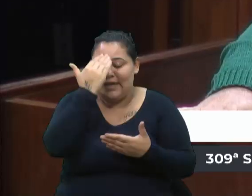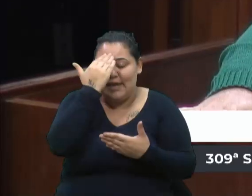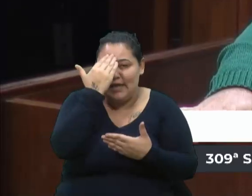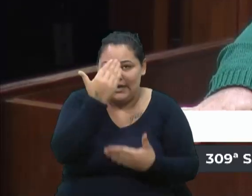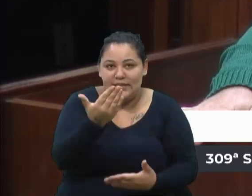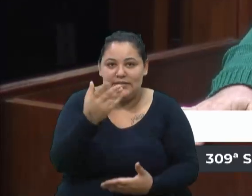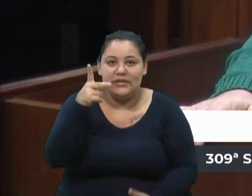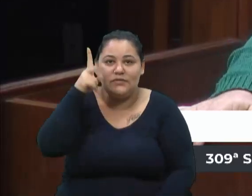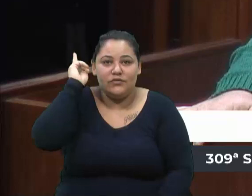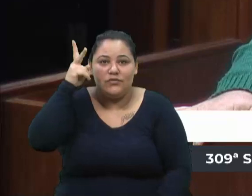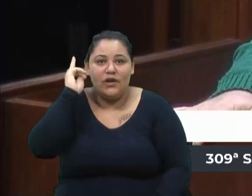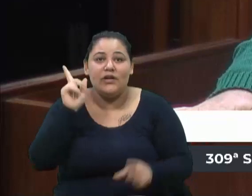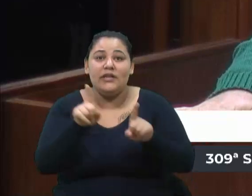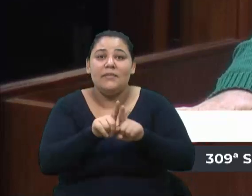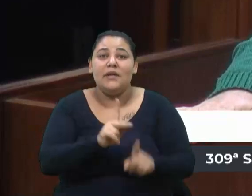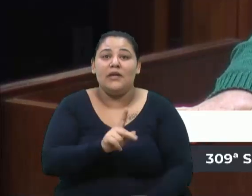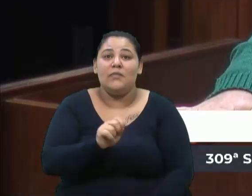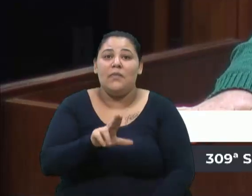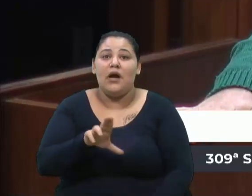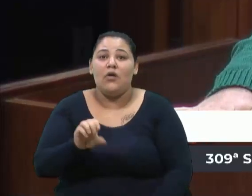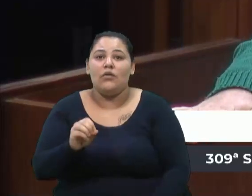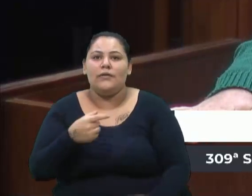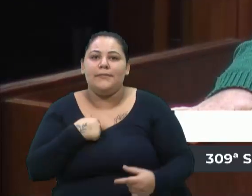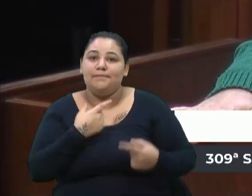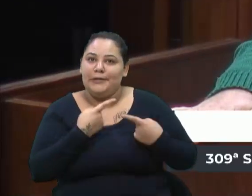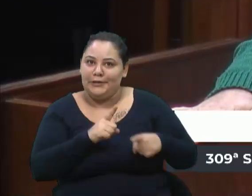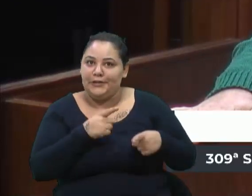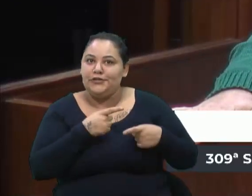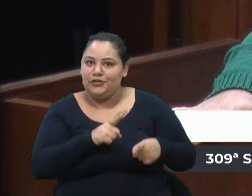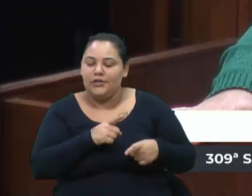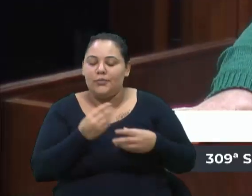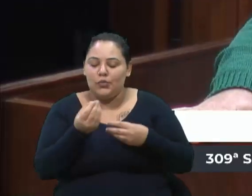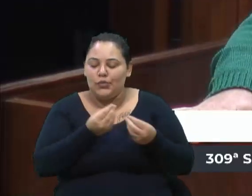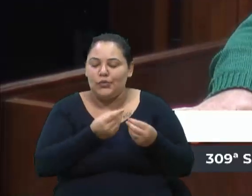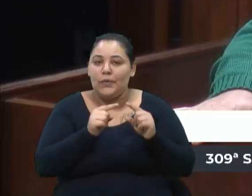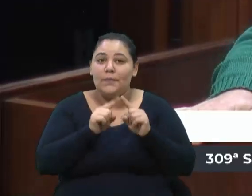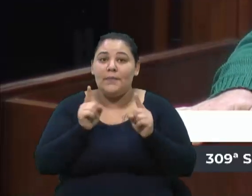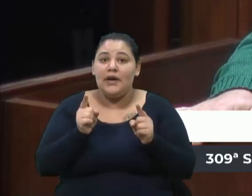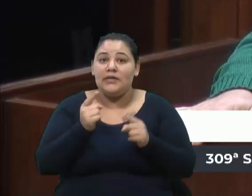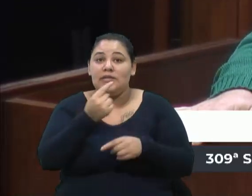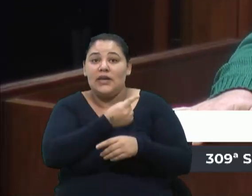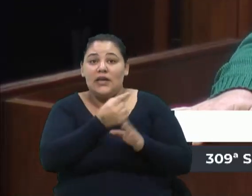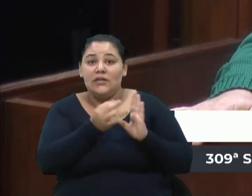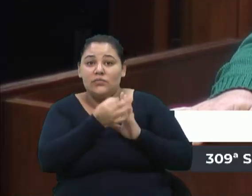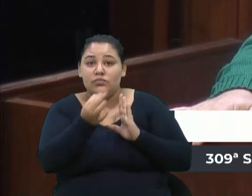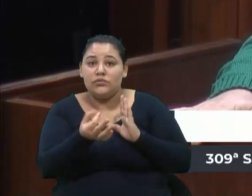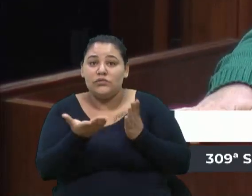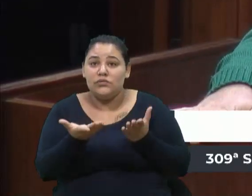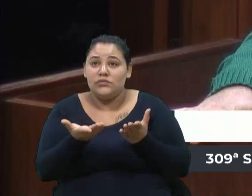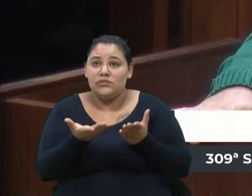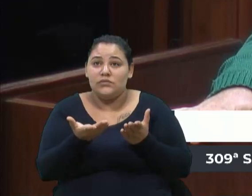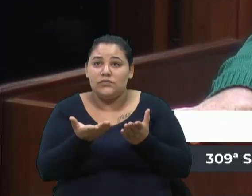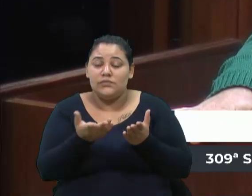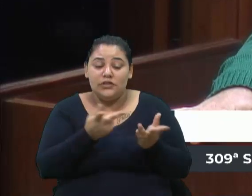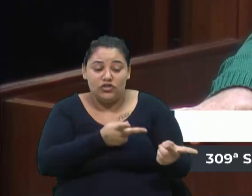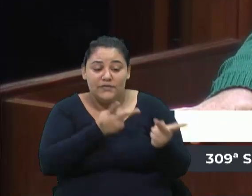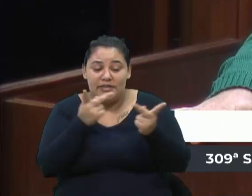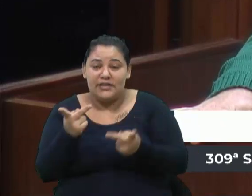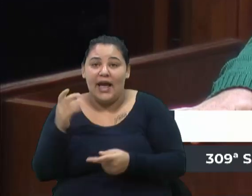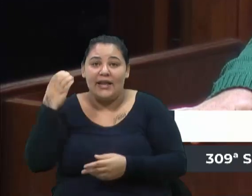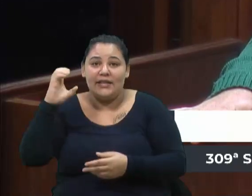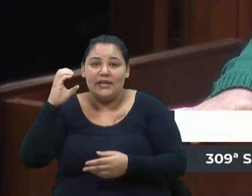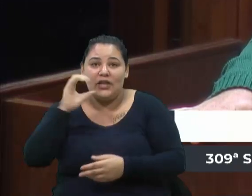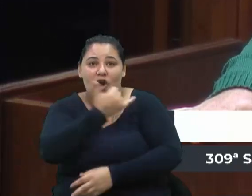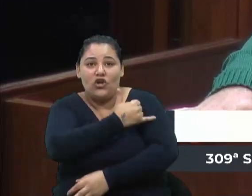o Paulo Saul que me critica no muito nos últimos tempos mas que foi ele que sugeriu a cidade de Niterói